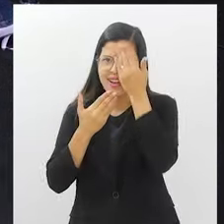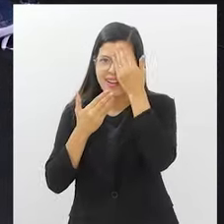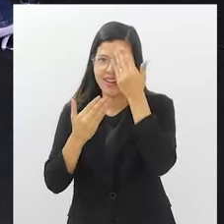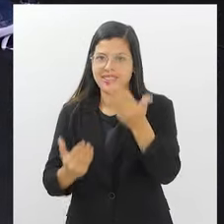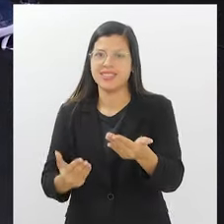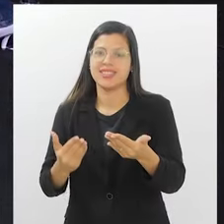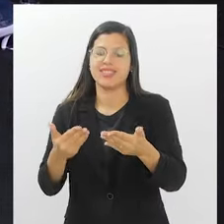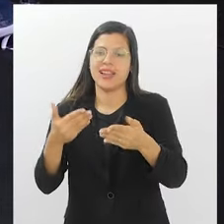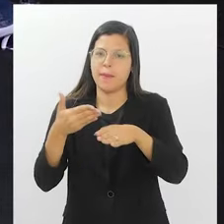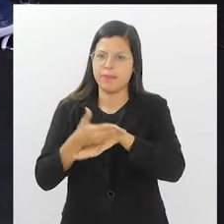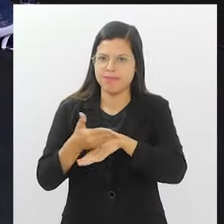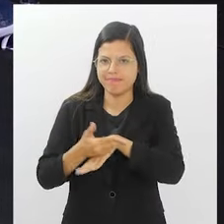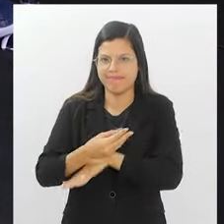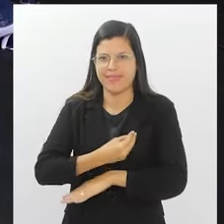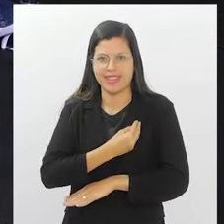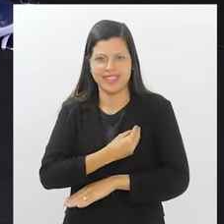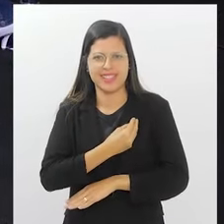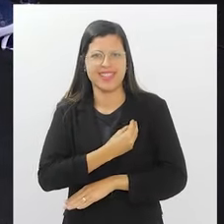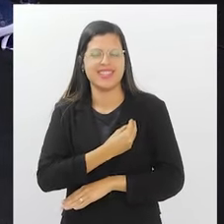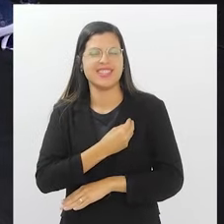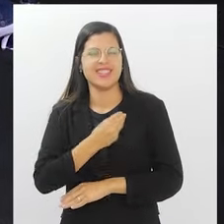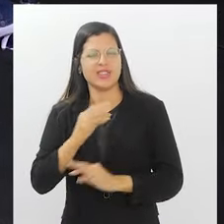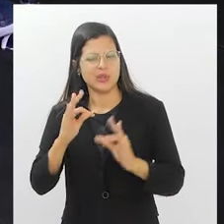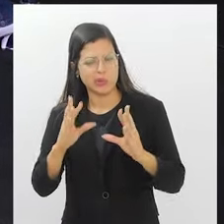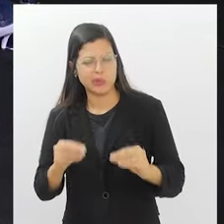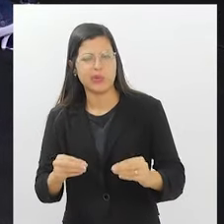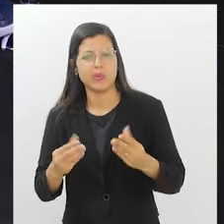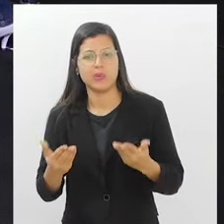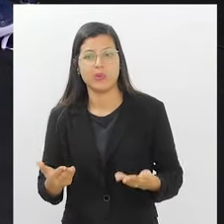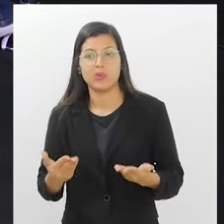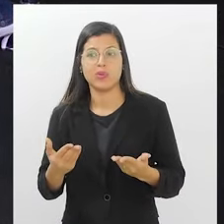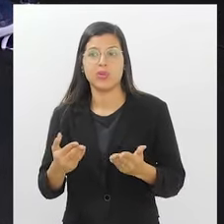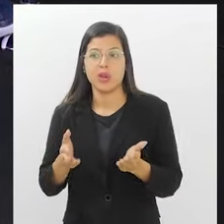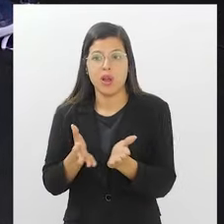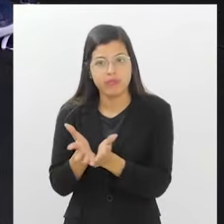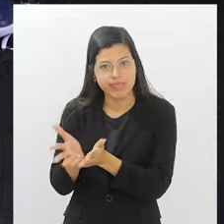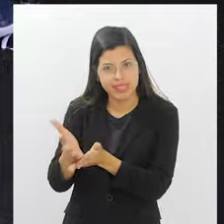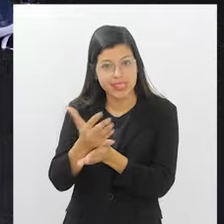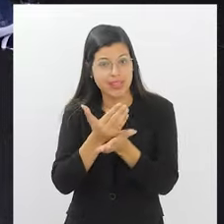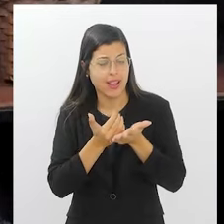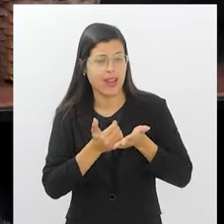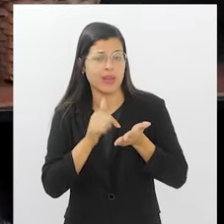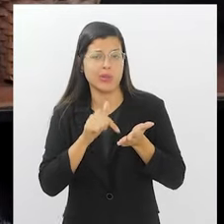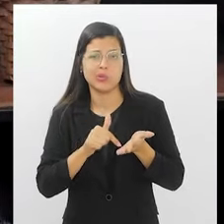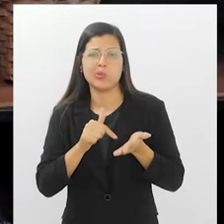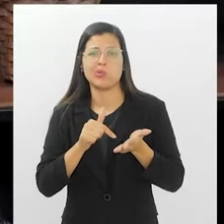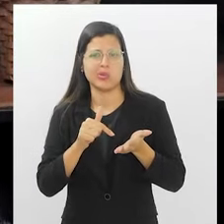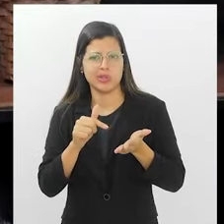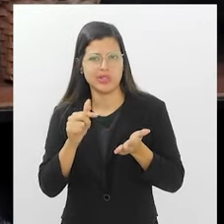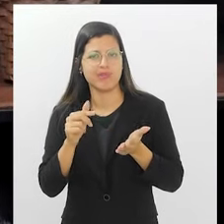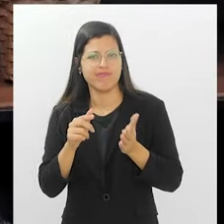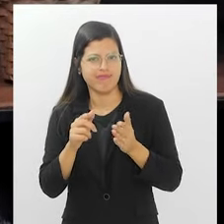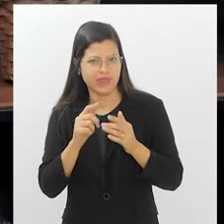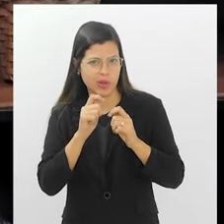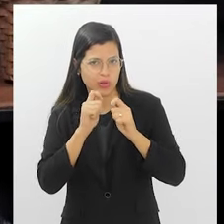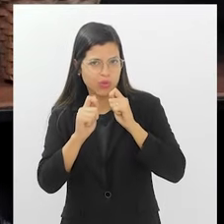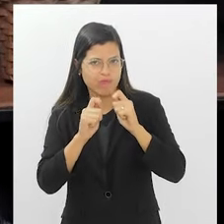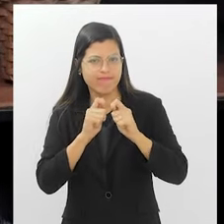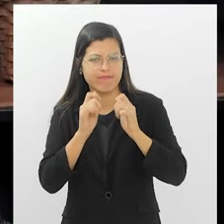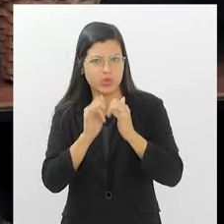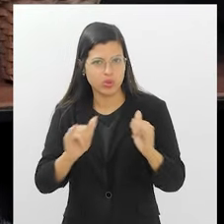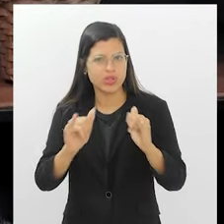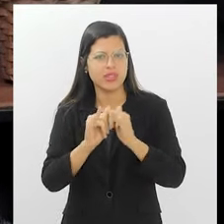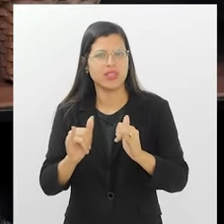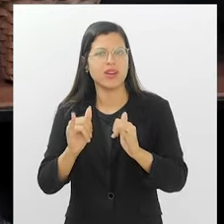gostaria de agradecer imensamente a presença de todos vocês pelos números, infelizmente, pelos dados, pelas manchetes